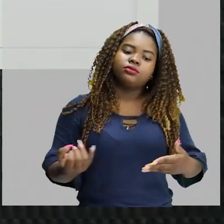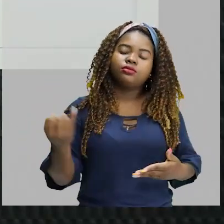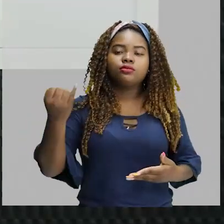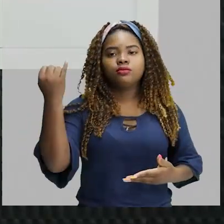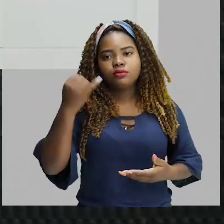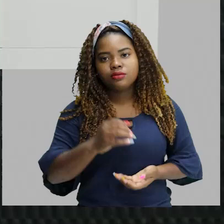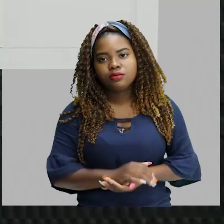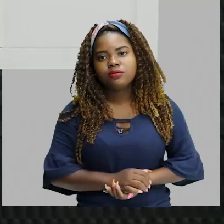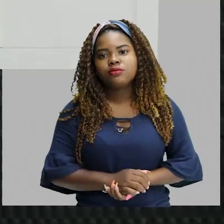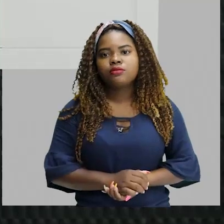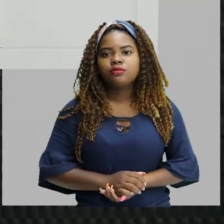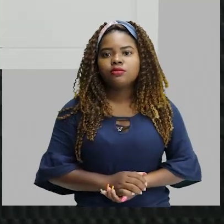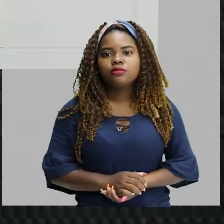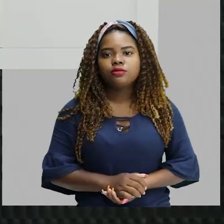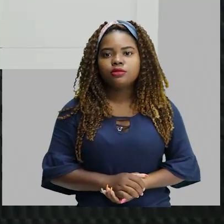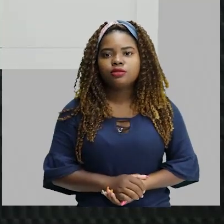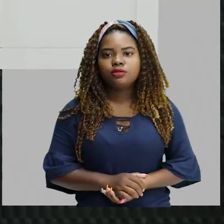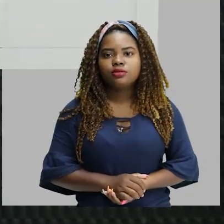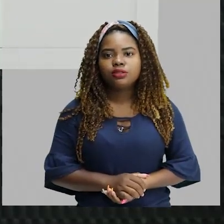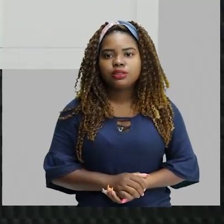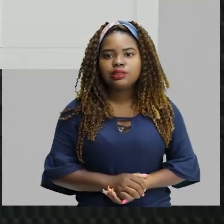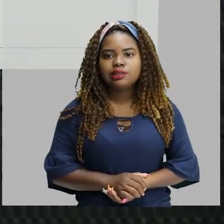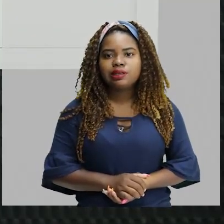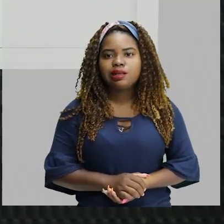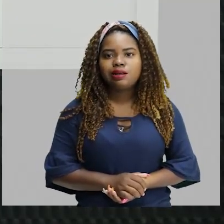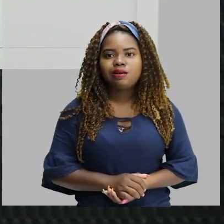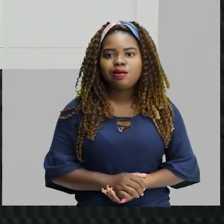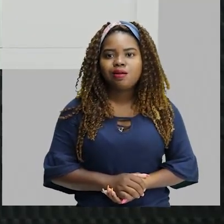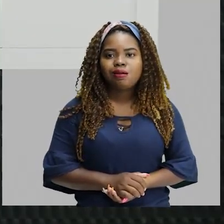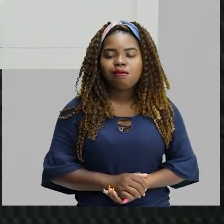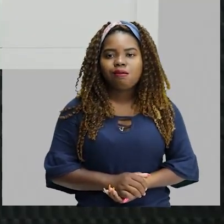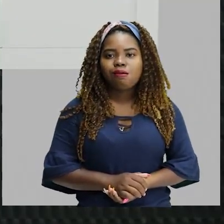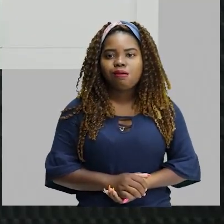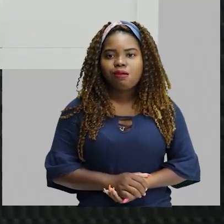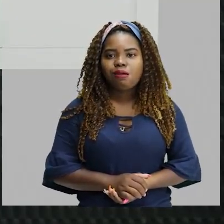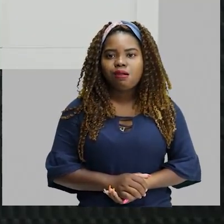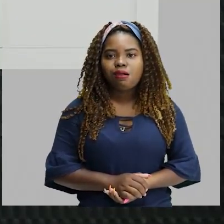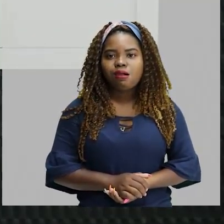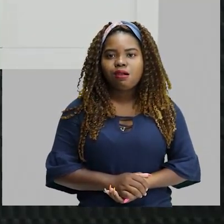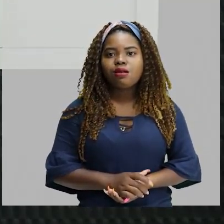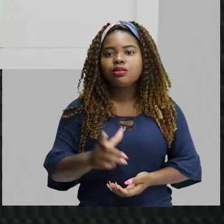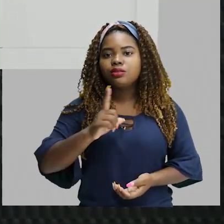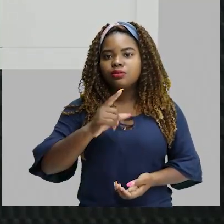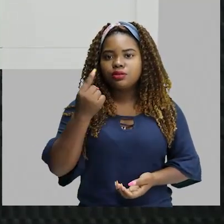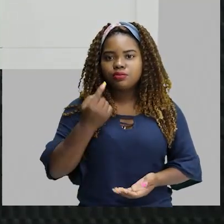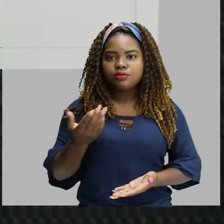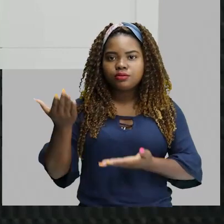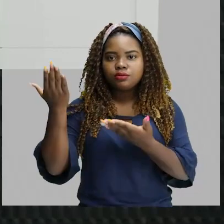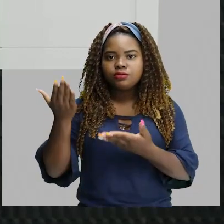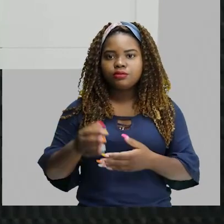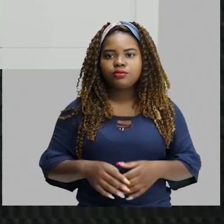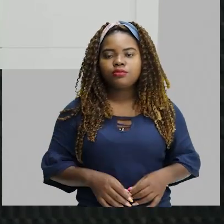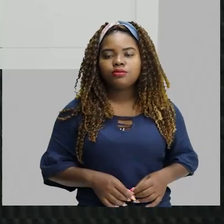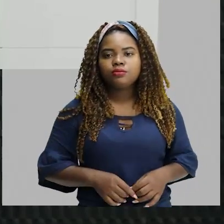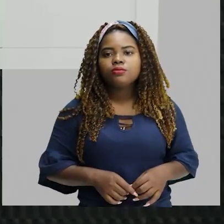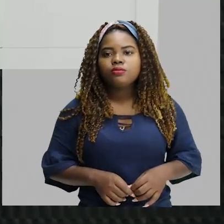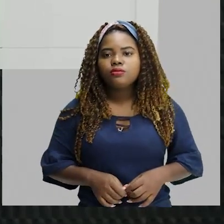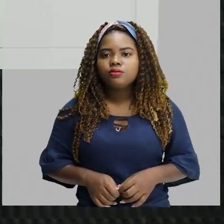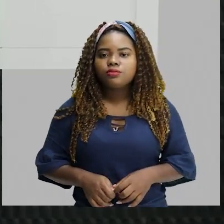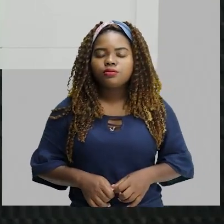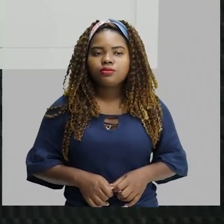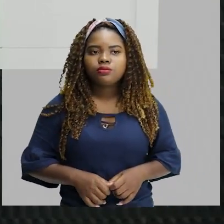interessante. E aí vamos tratar, olha aqui, ó. A lógica de Aristóteles, meus caros